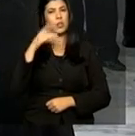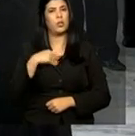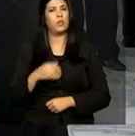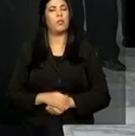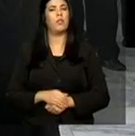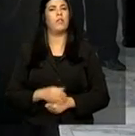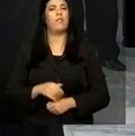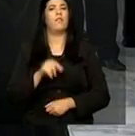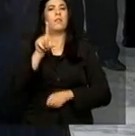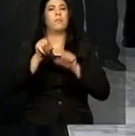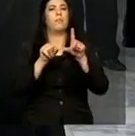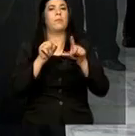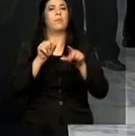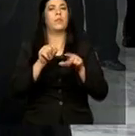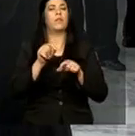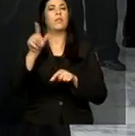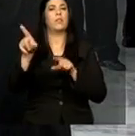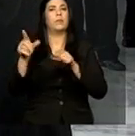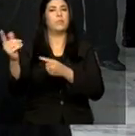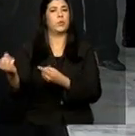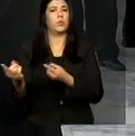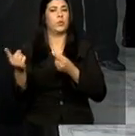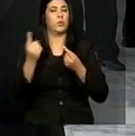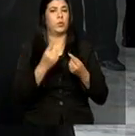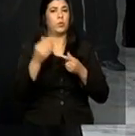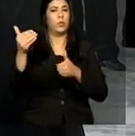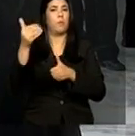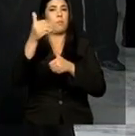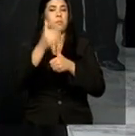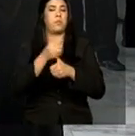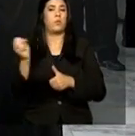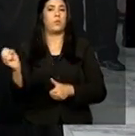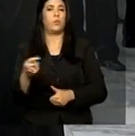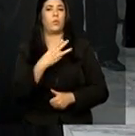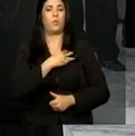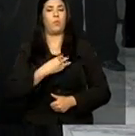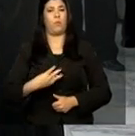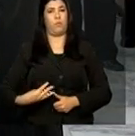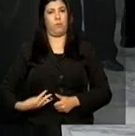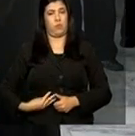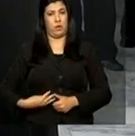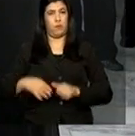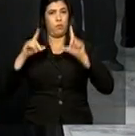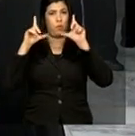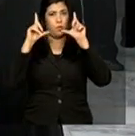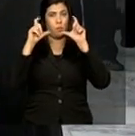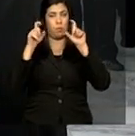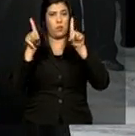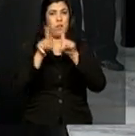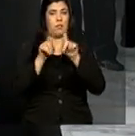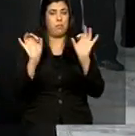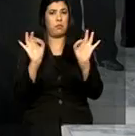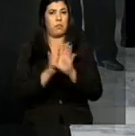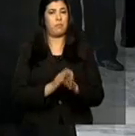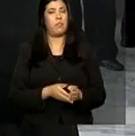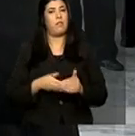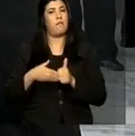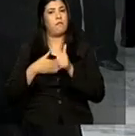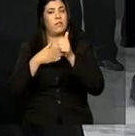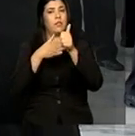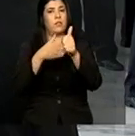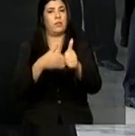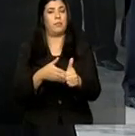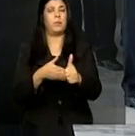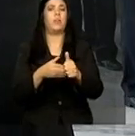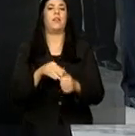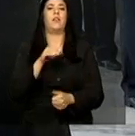ministros e depois vai tirar a foto oficial e vai seguir para o Itamaraty para um coquetel também com essas autoridades estrangeiras,